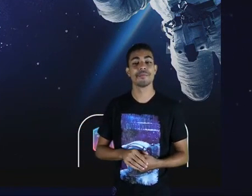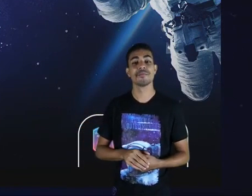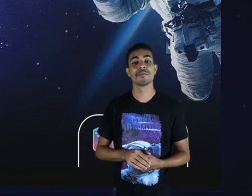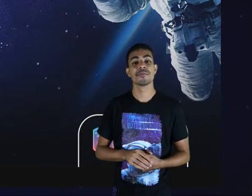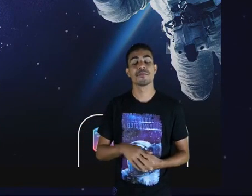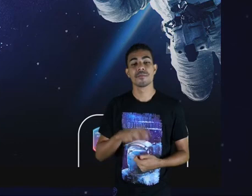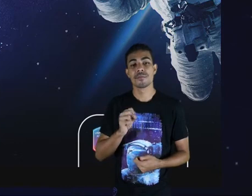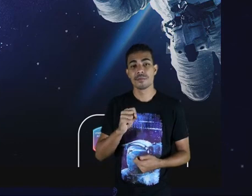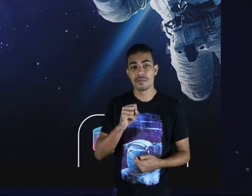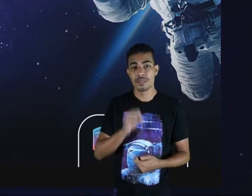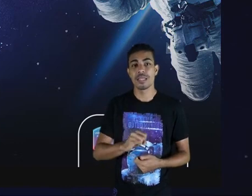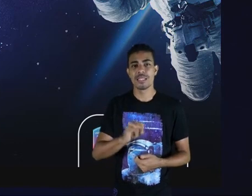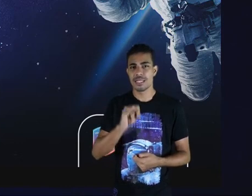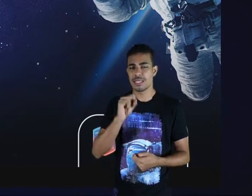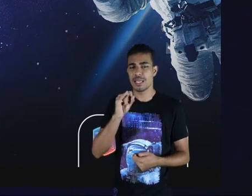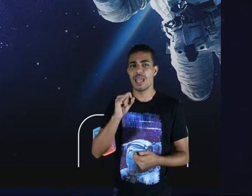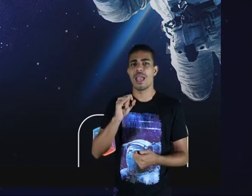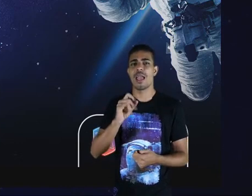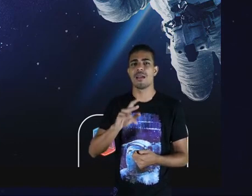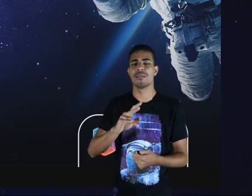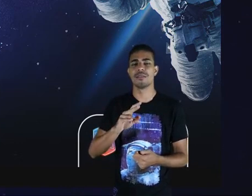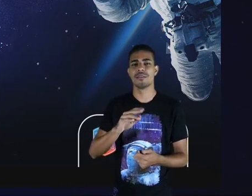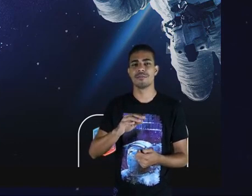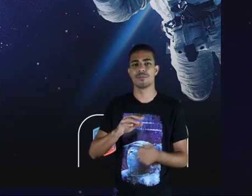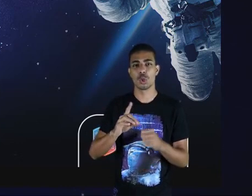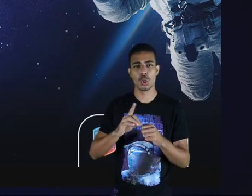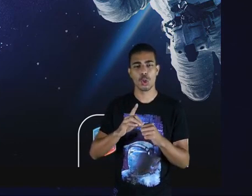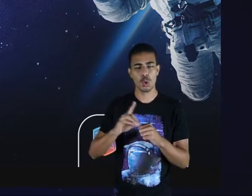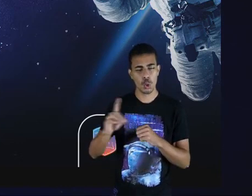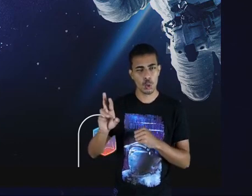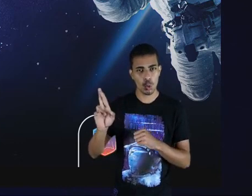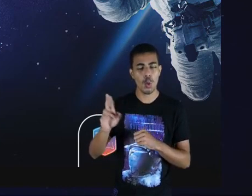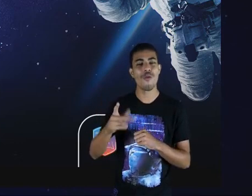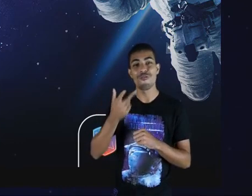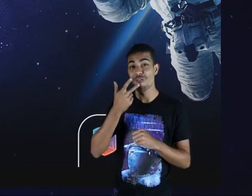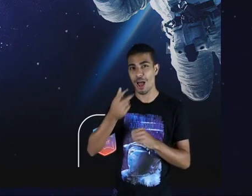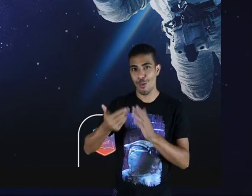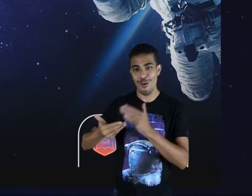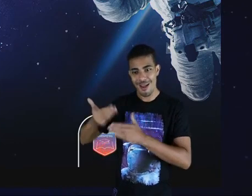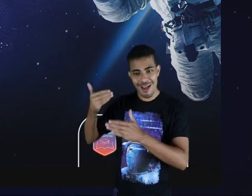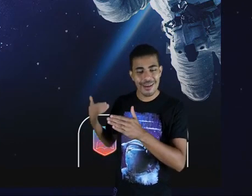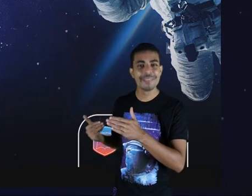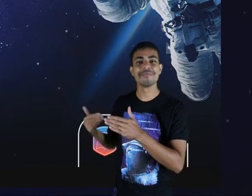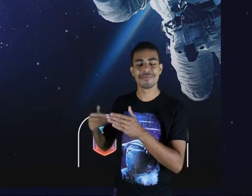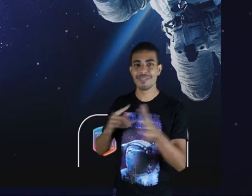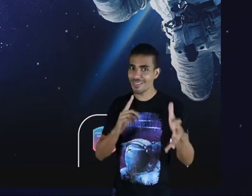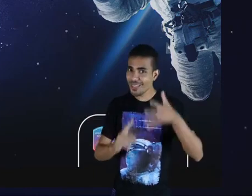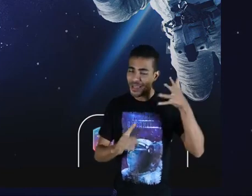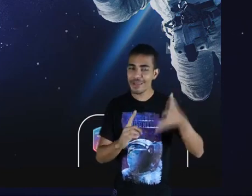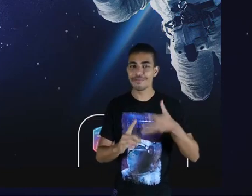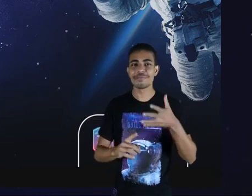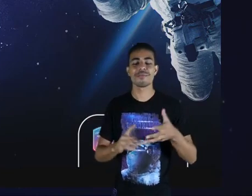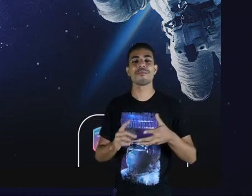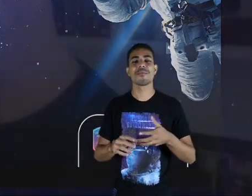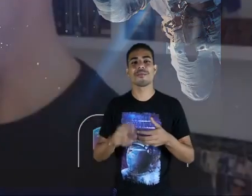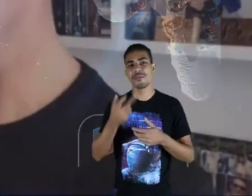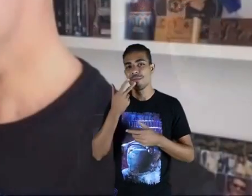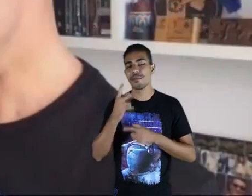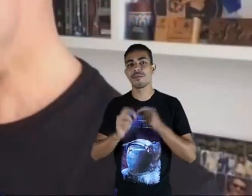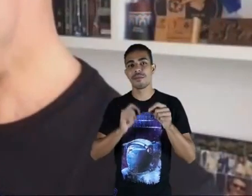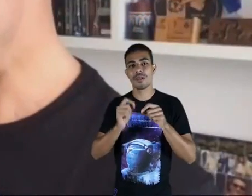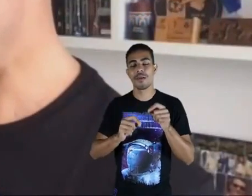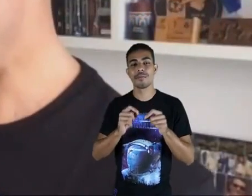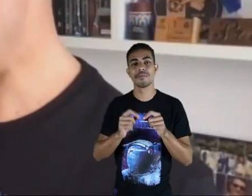Rodrigo, apresentou, Hebreus 11, que é a nova, a Ferreira, João Ferreira de Almeida